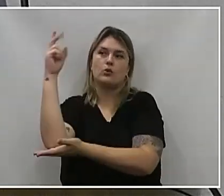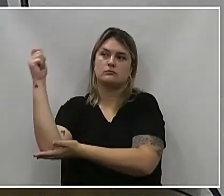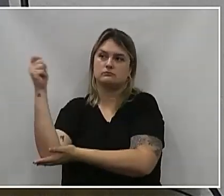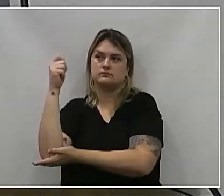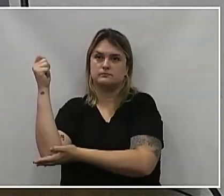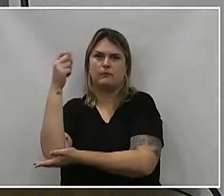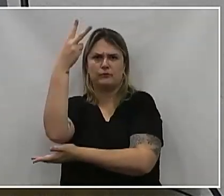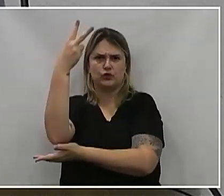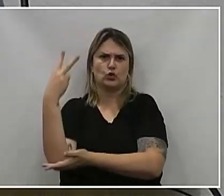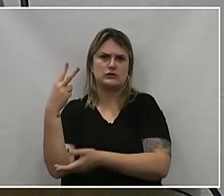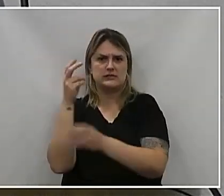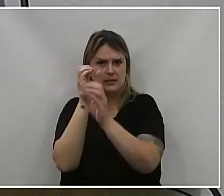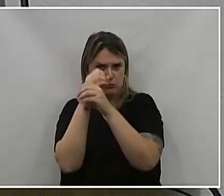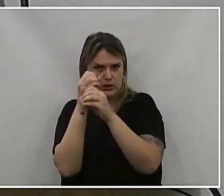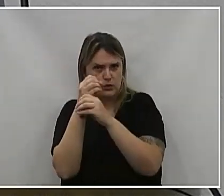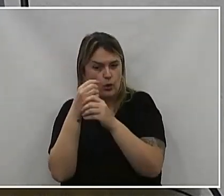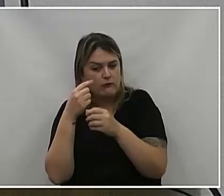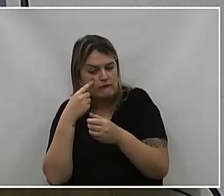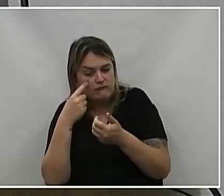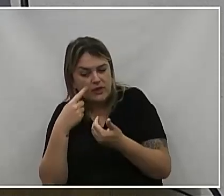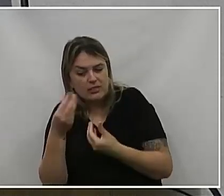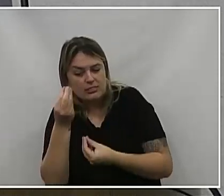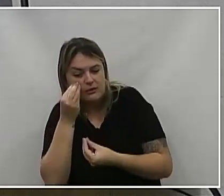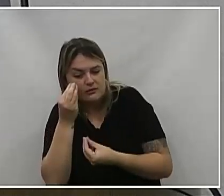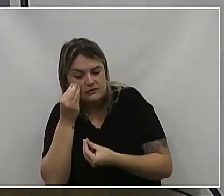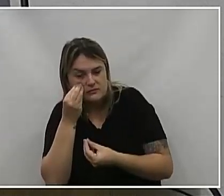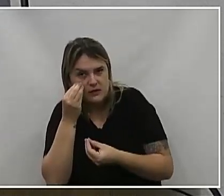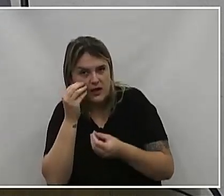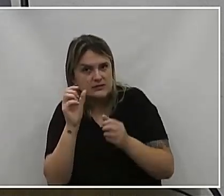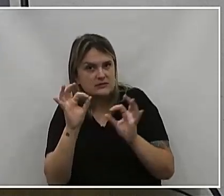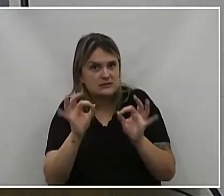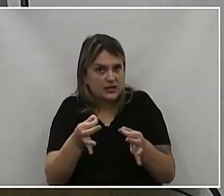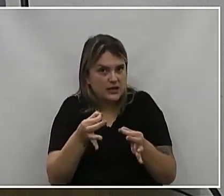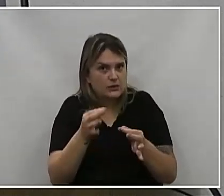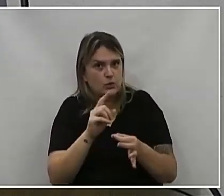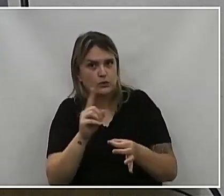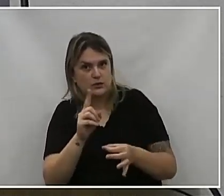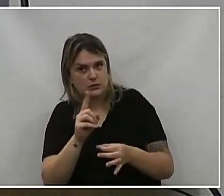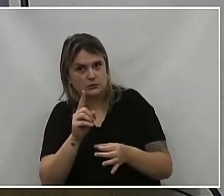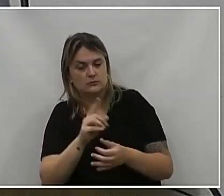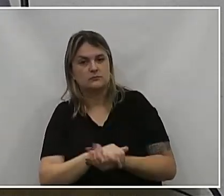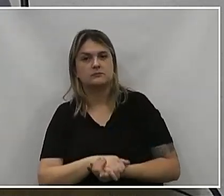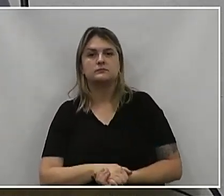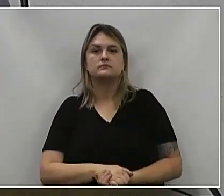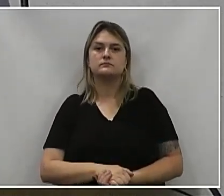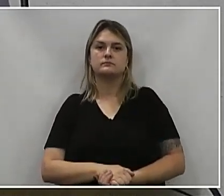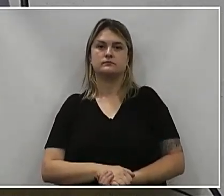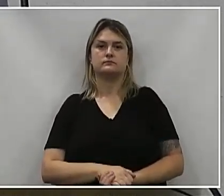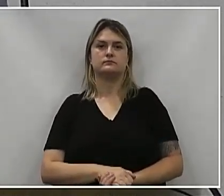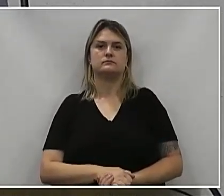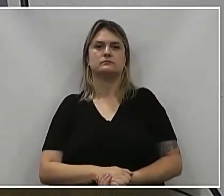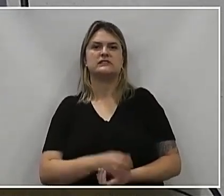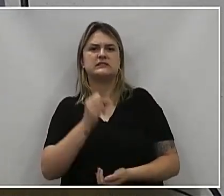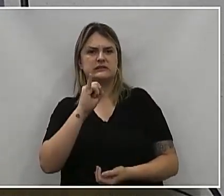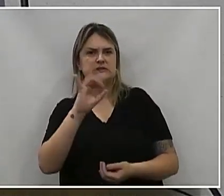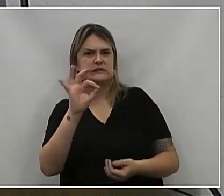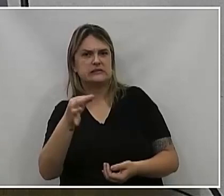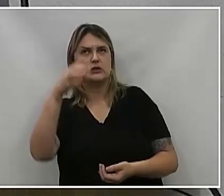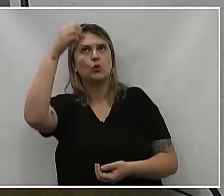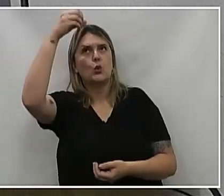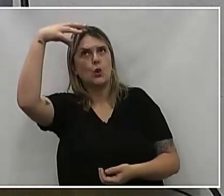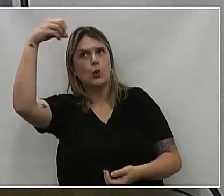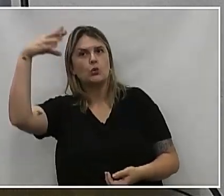bem conceituados, né, para que possam fazer análises corretas, né, de luminosidade, de